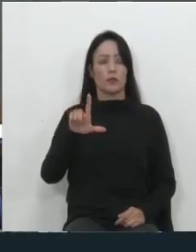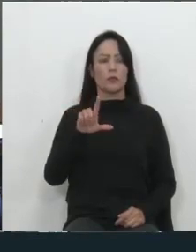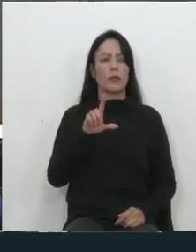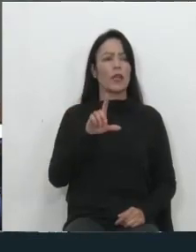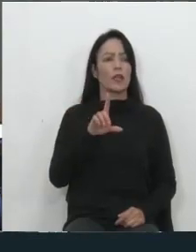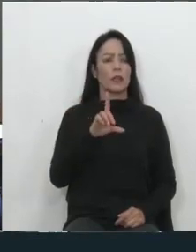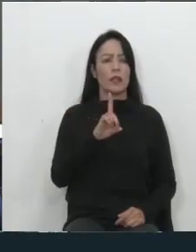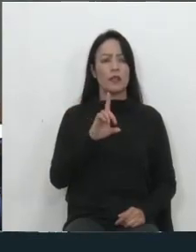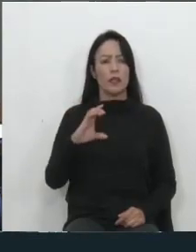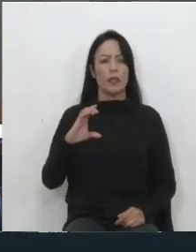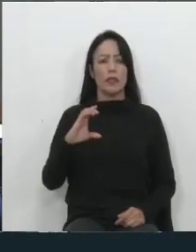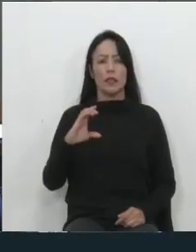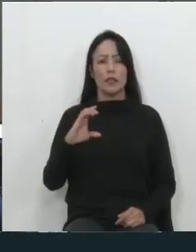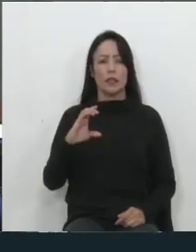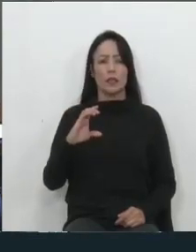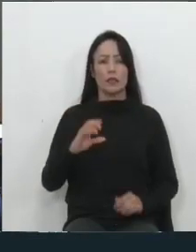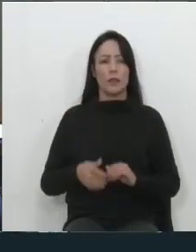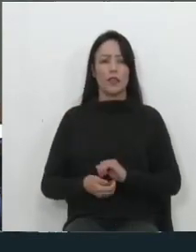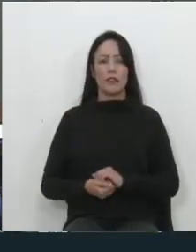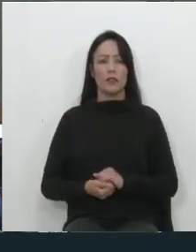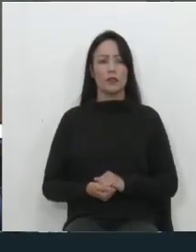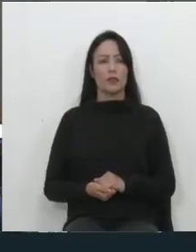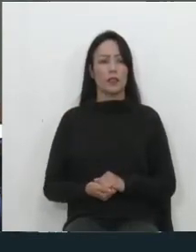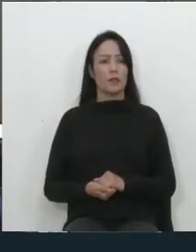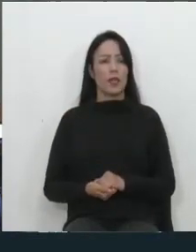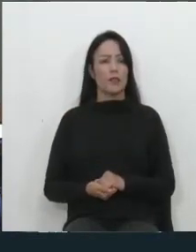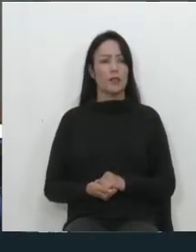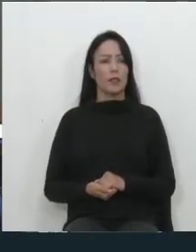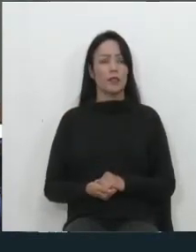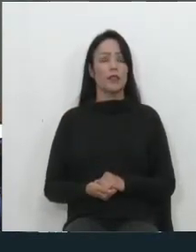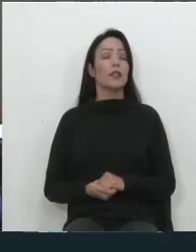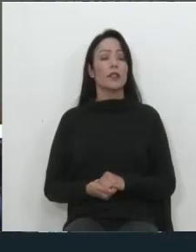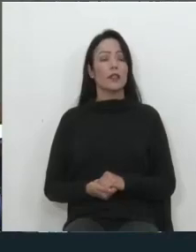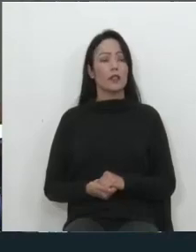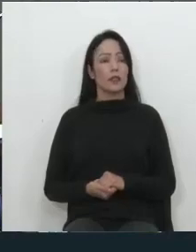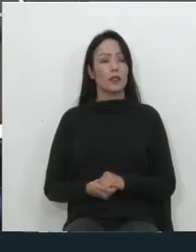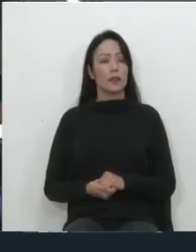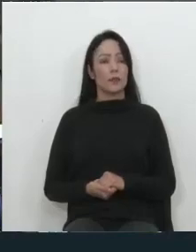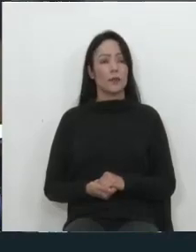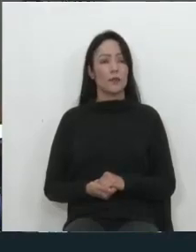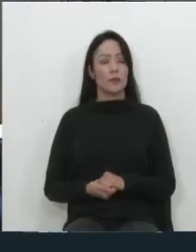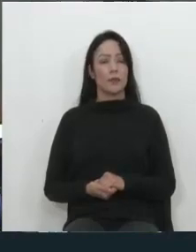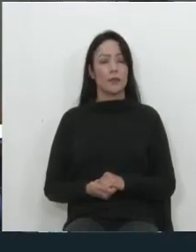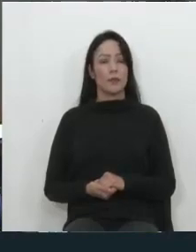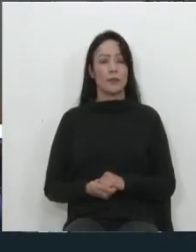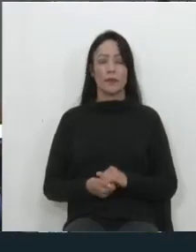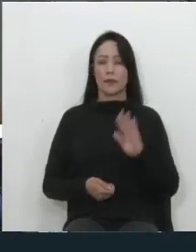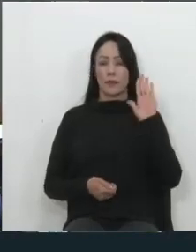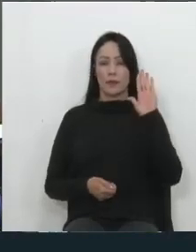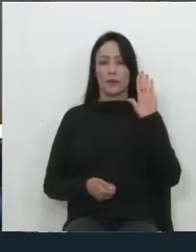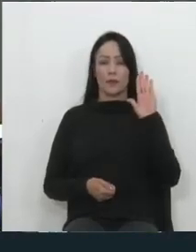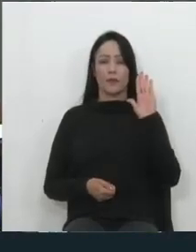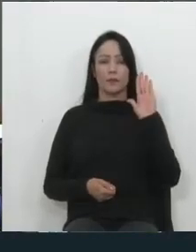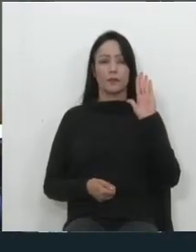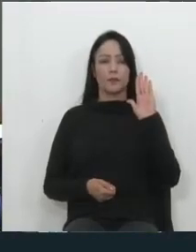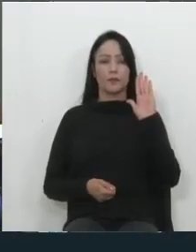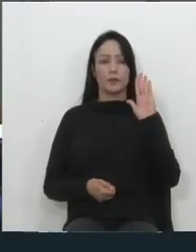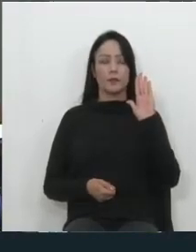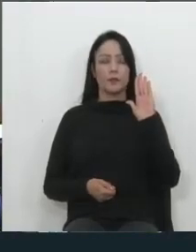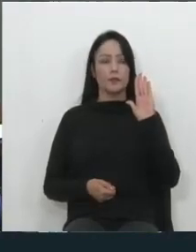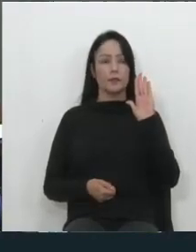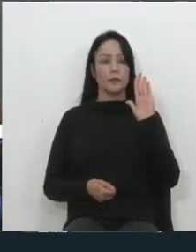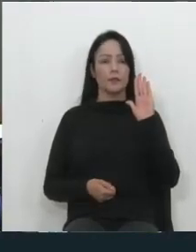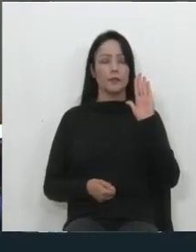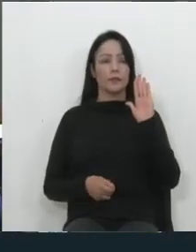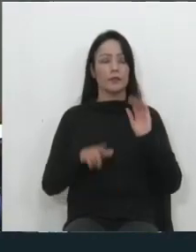isso, vereador? Rafael Acosta, registrado. Pela ordem, presidente.